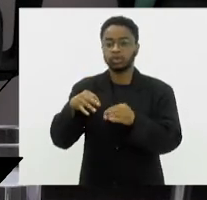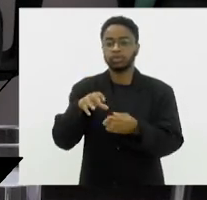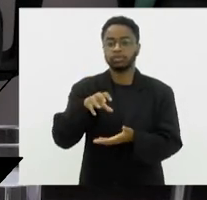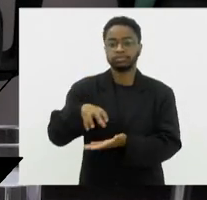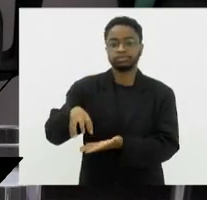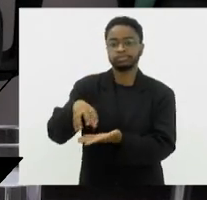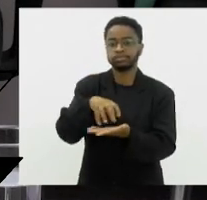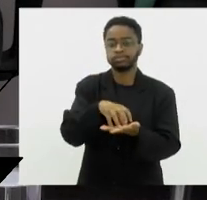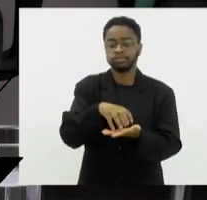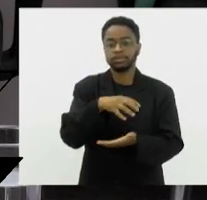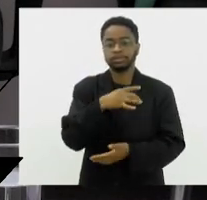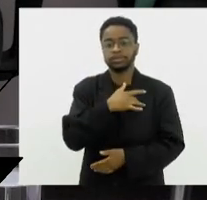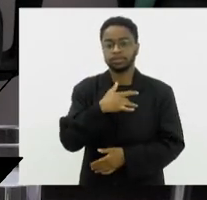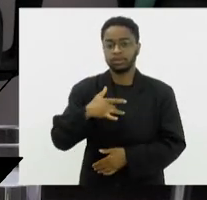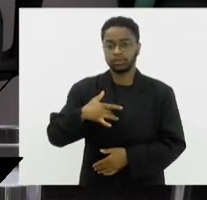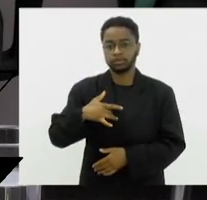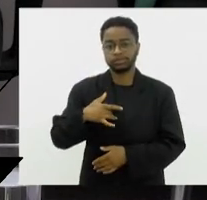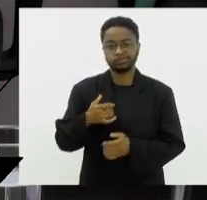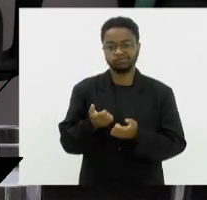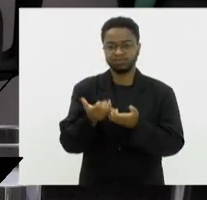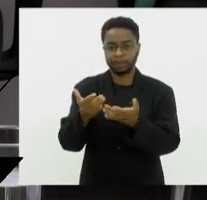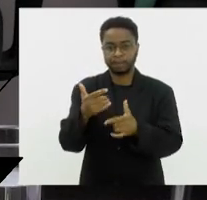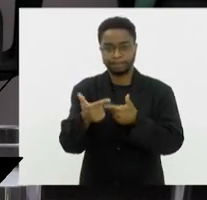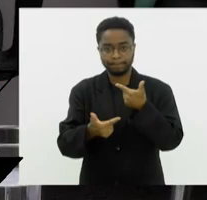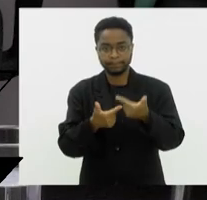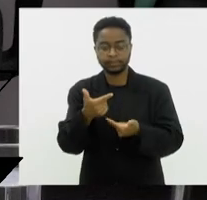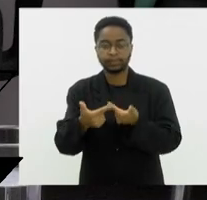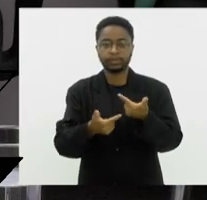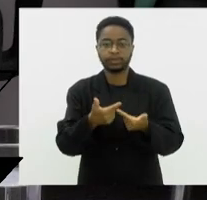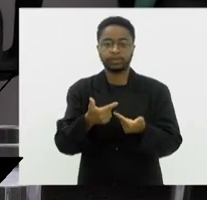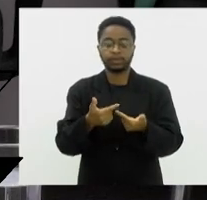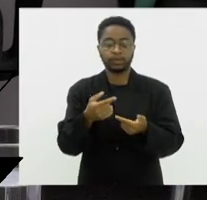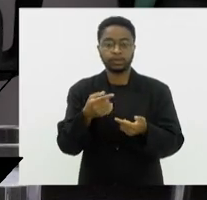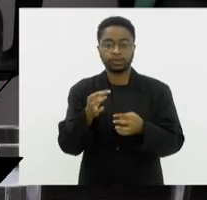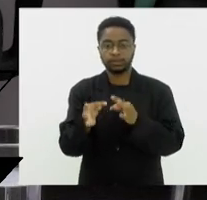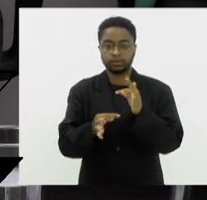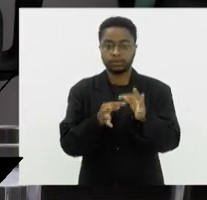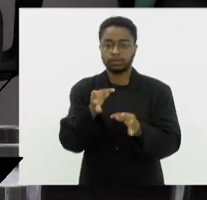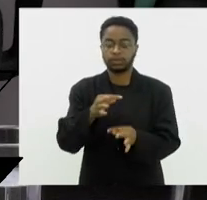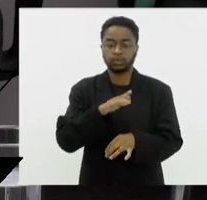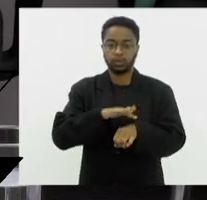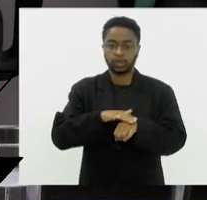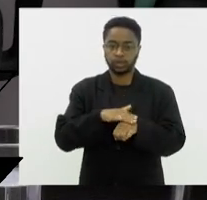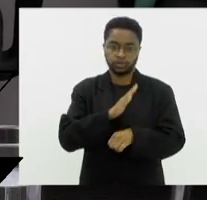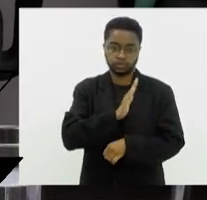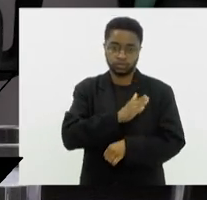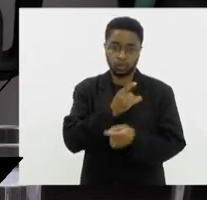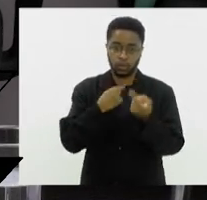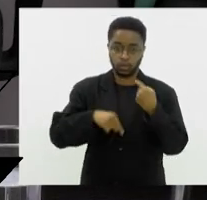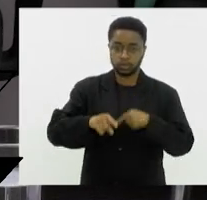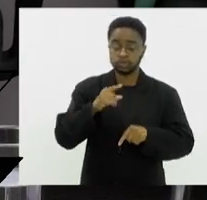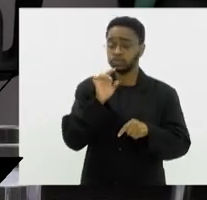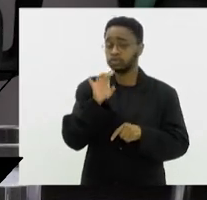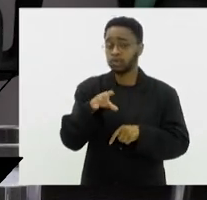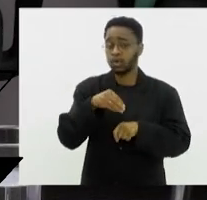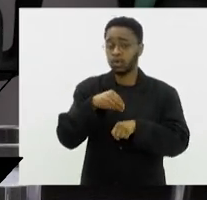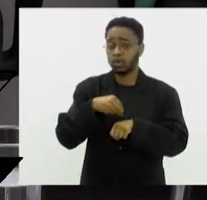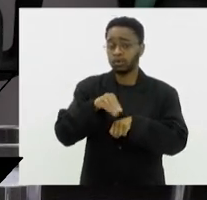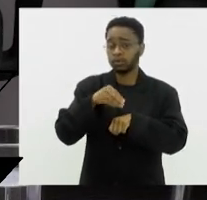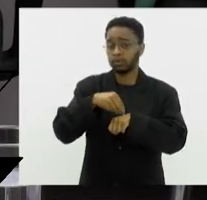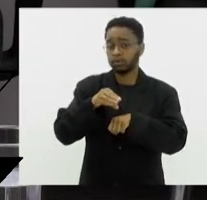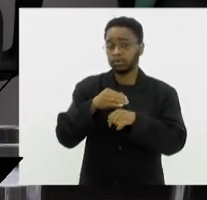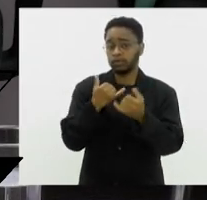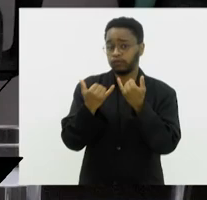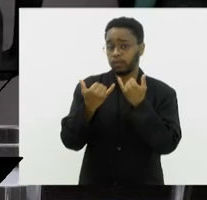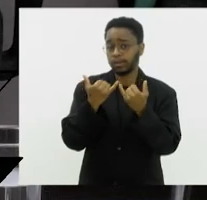que fazem tratamento de doenças vasculares. Quer dizer, é uma mera informação de